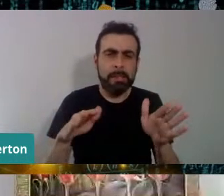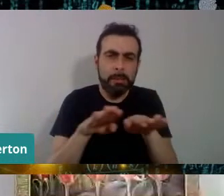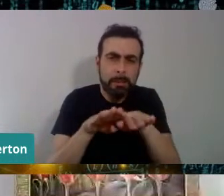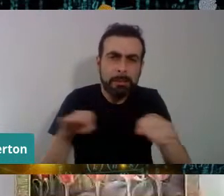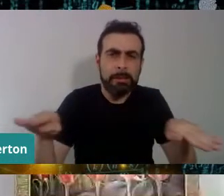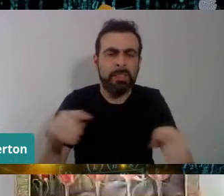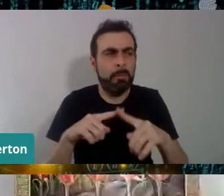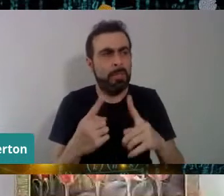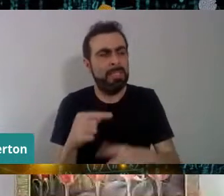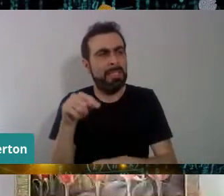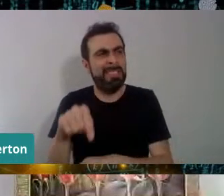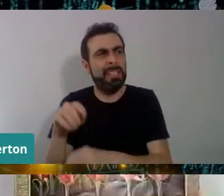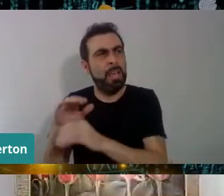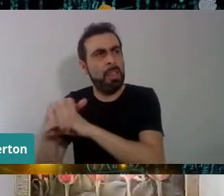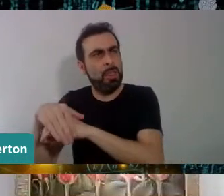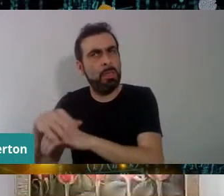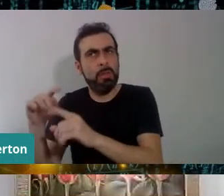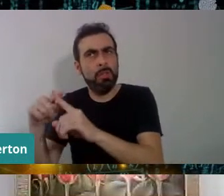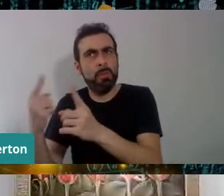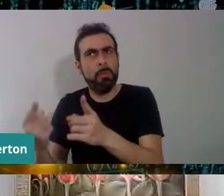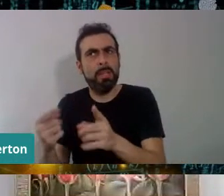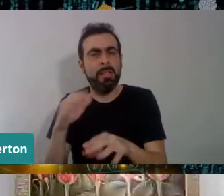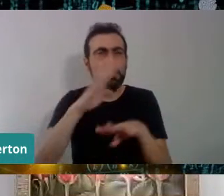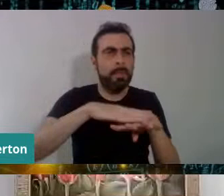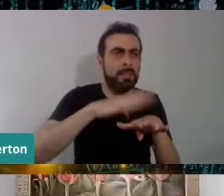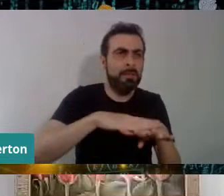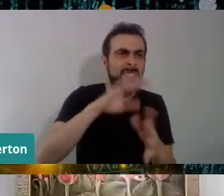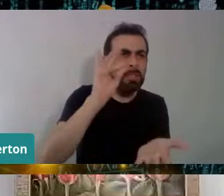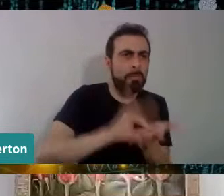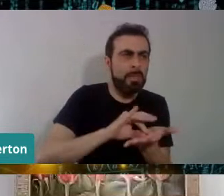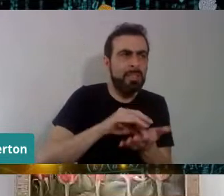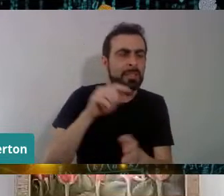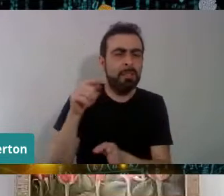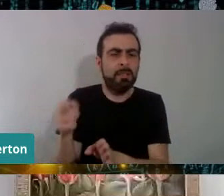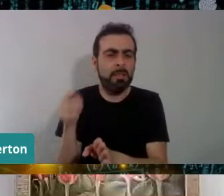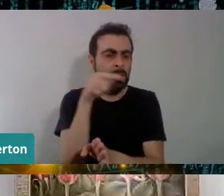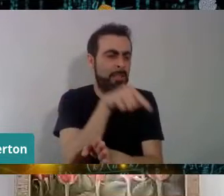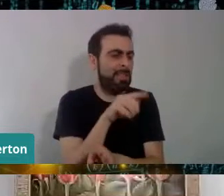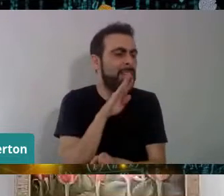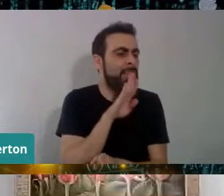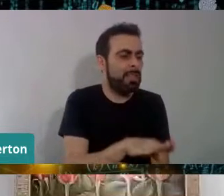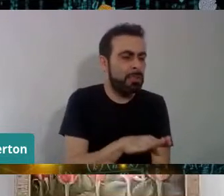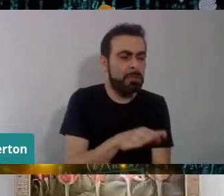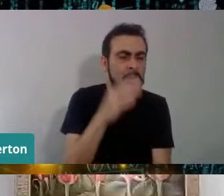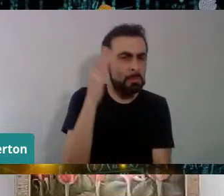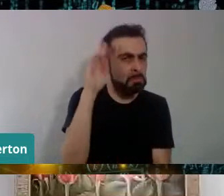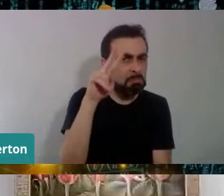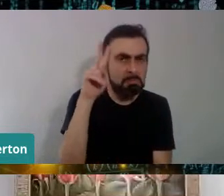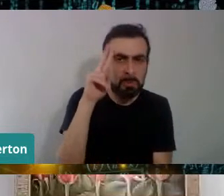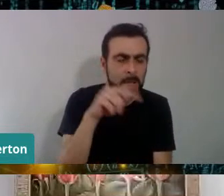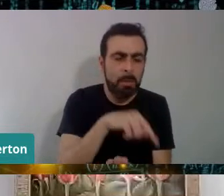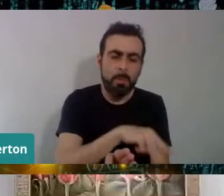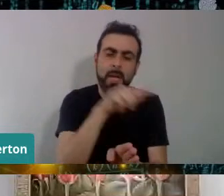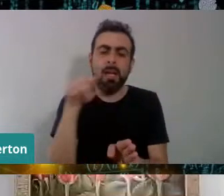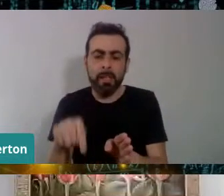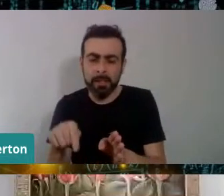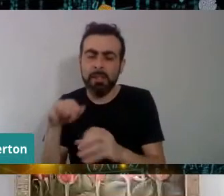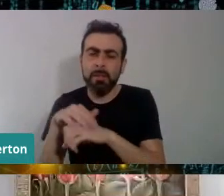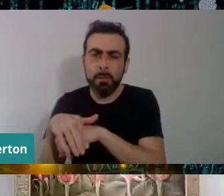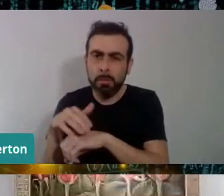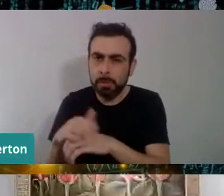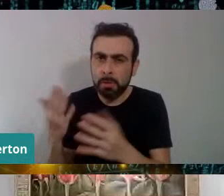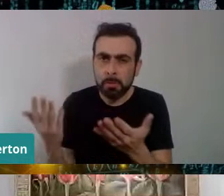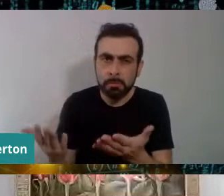Agora, matemática plena, eu não me lembro de ter havido na parte da tarde, não, viu? Sempre à noite.